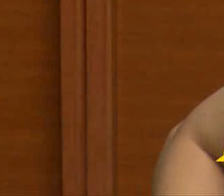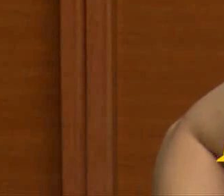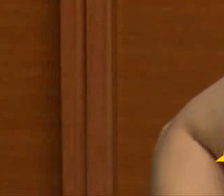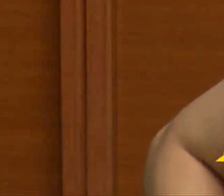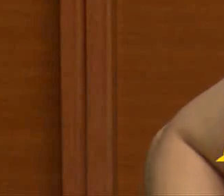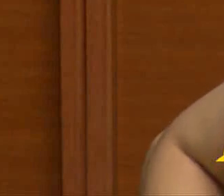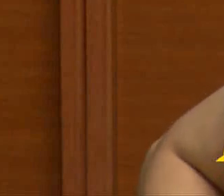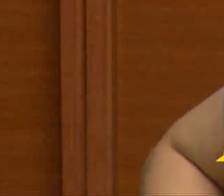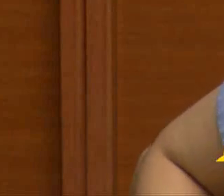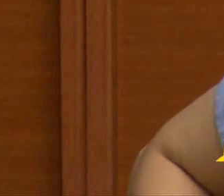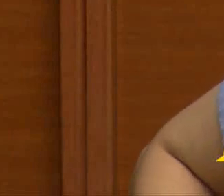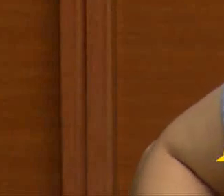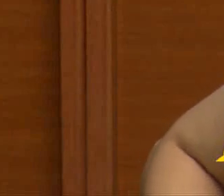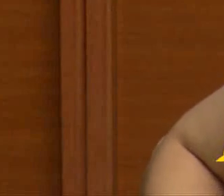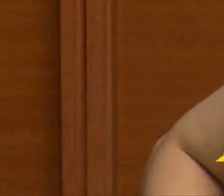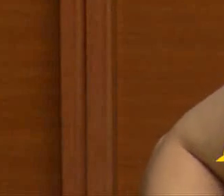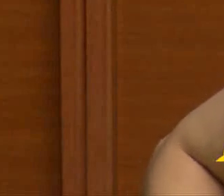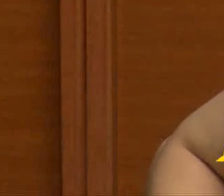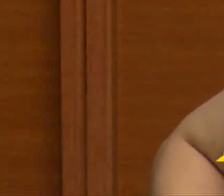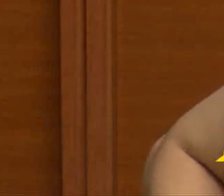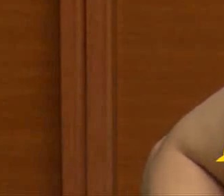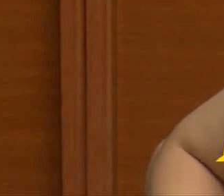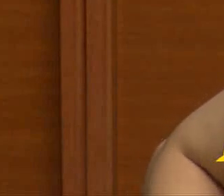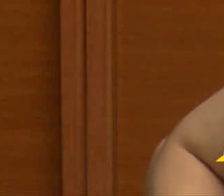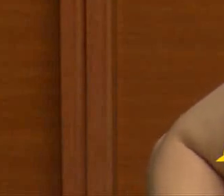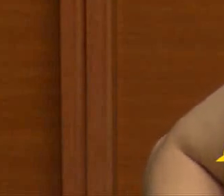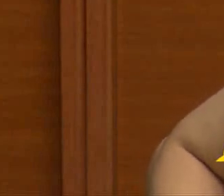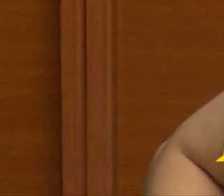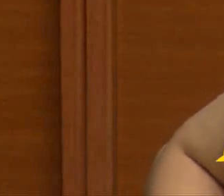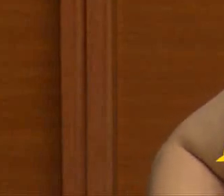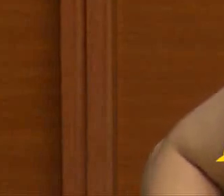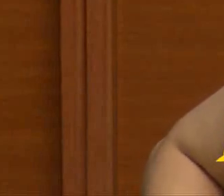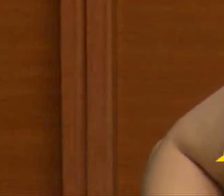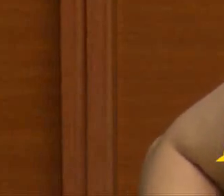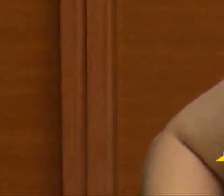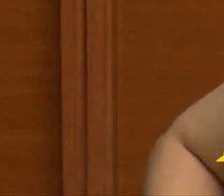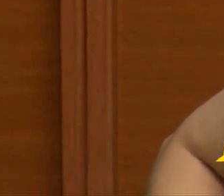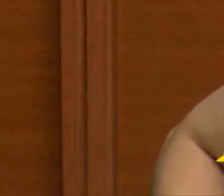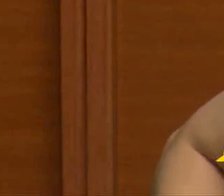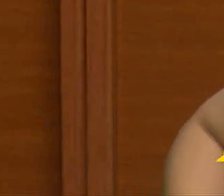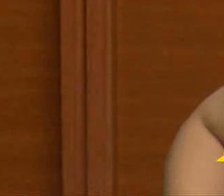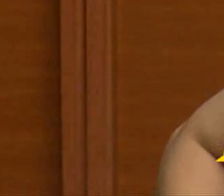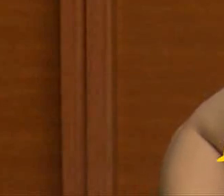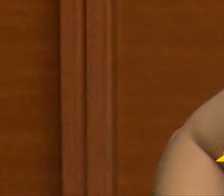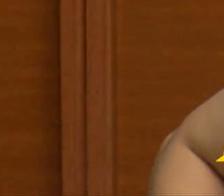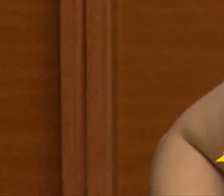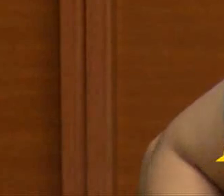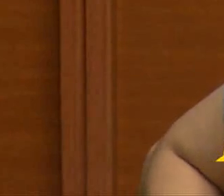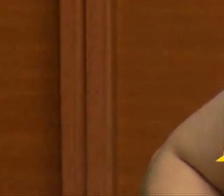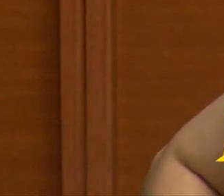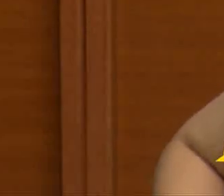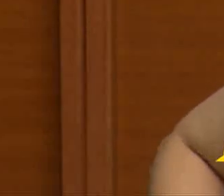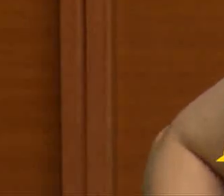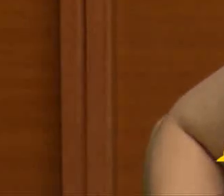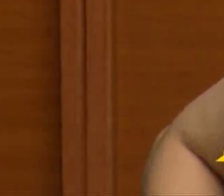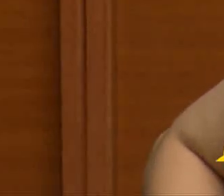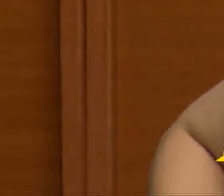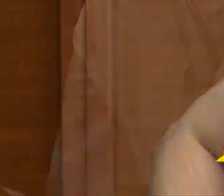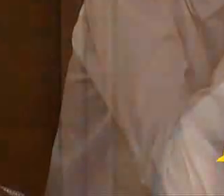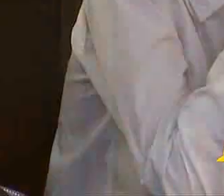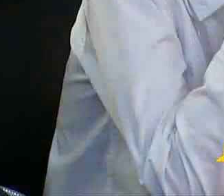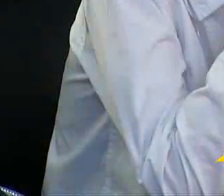da bicicleta. Preto e branco tem cor, a vida tem mais humor, e pouco a pouco o vazio se completa.